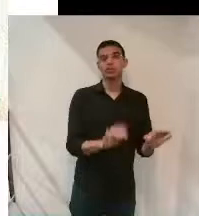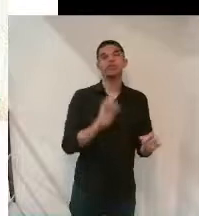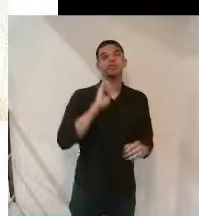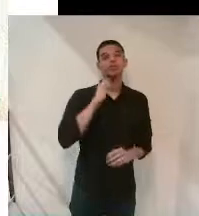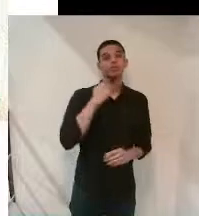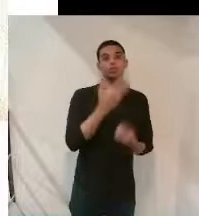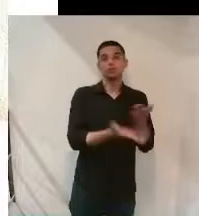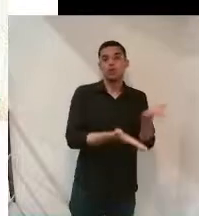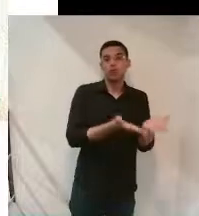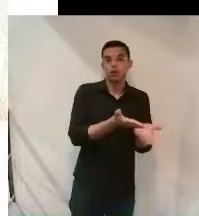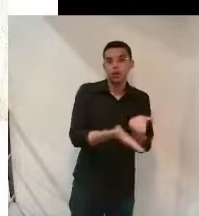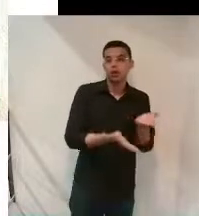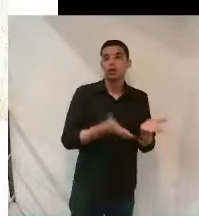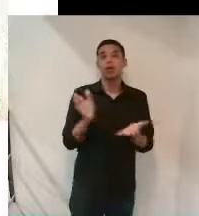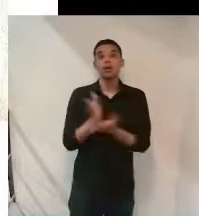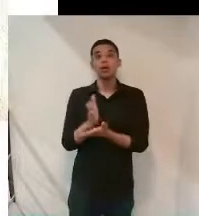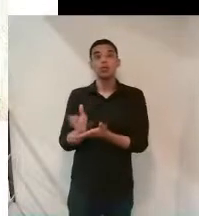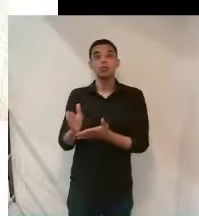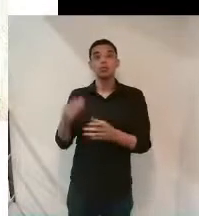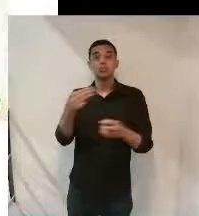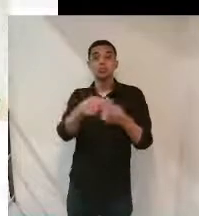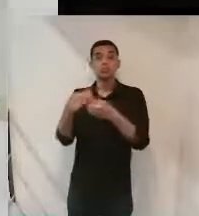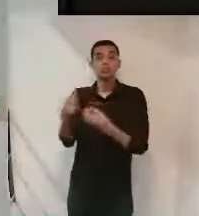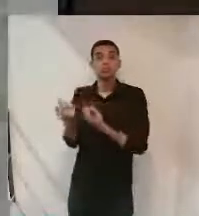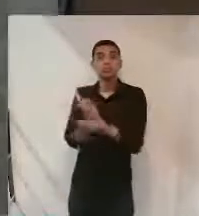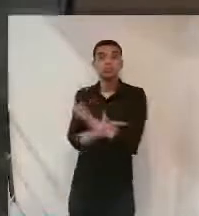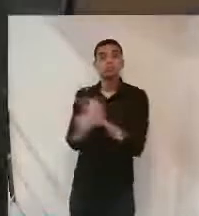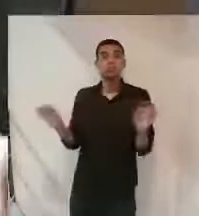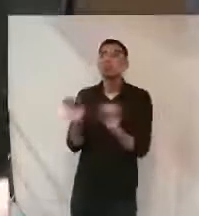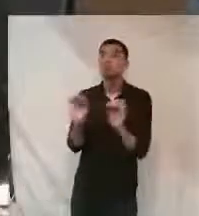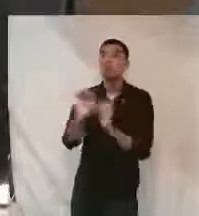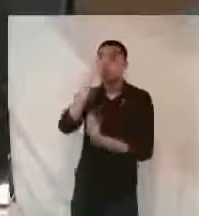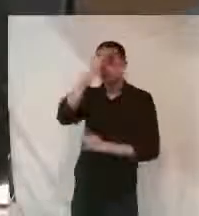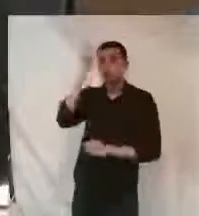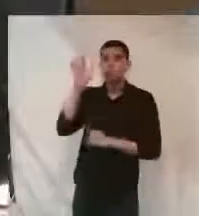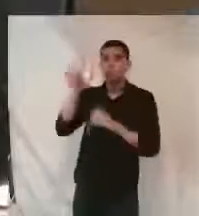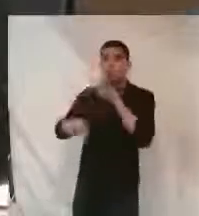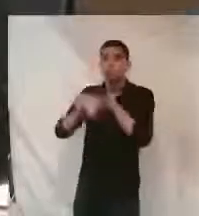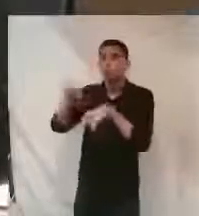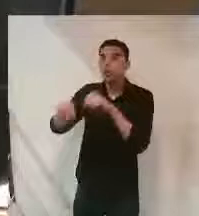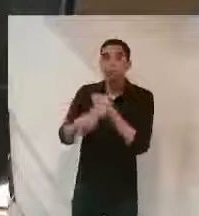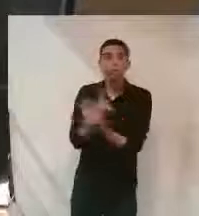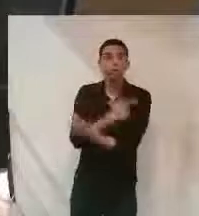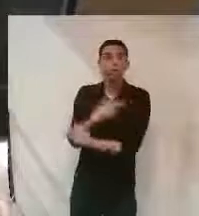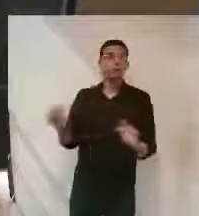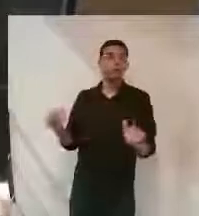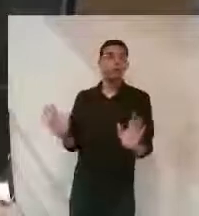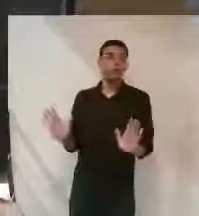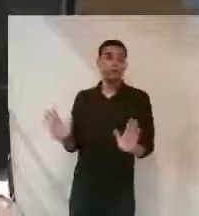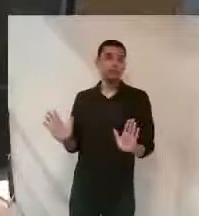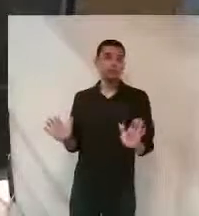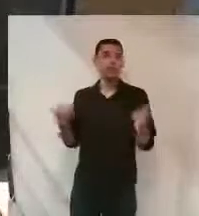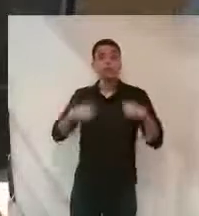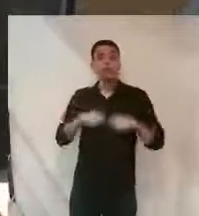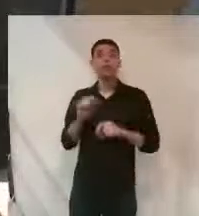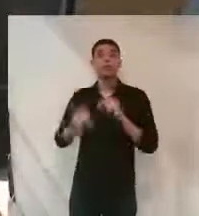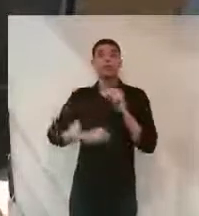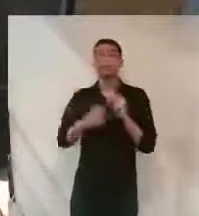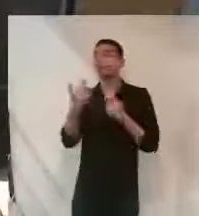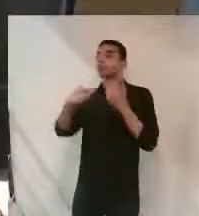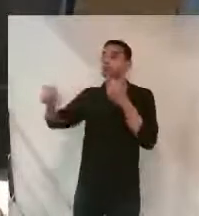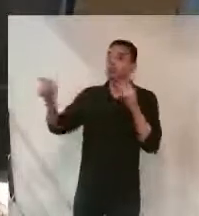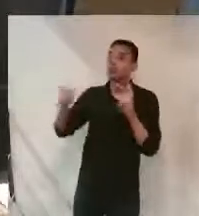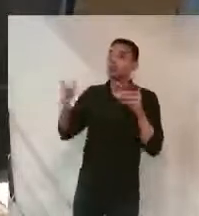não tinha catadores, tinha município que não tinha catadores, tinha que fazer a separação de outra forma, estimulando